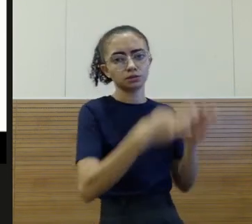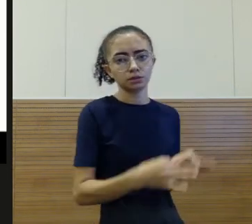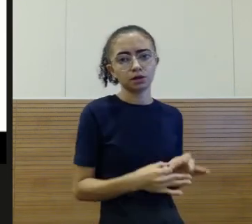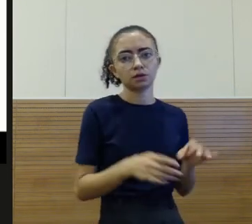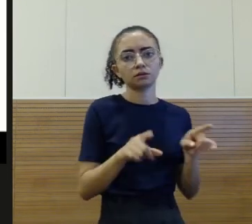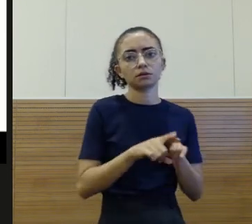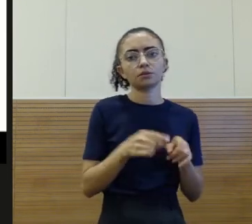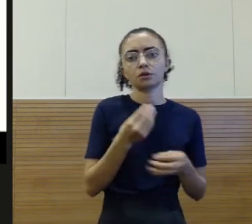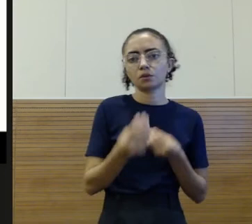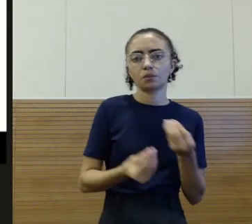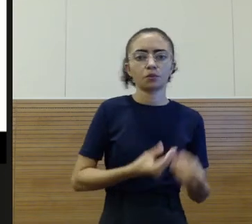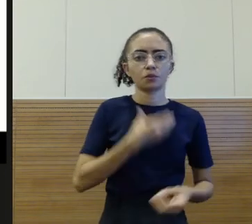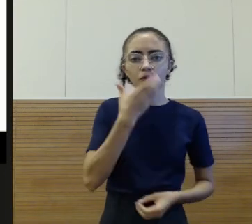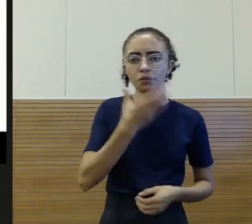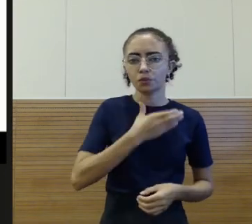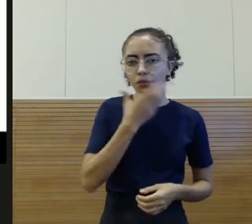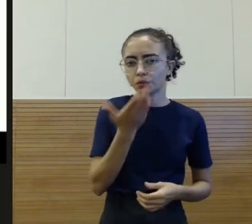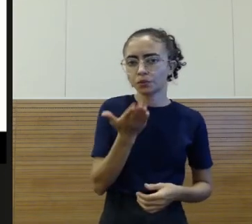frutas e vegetais. Por exemplo,